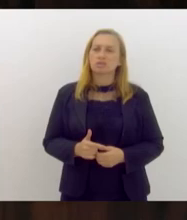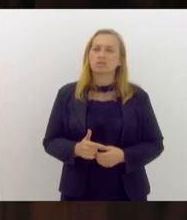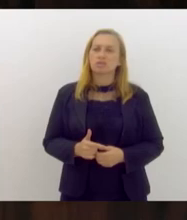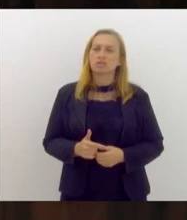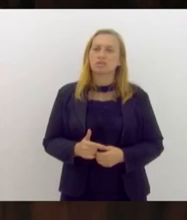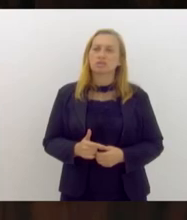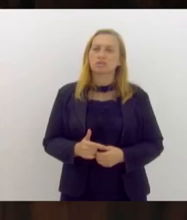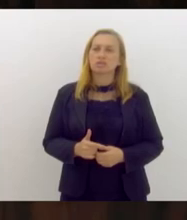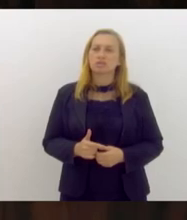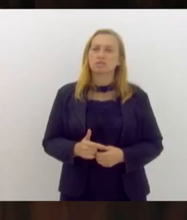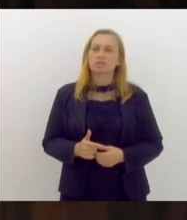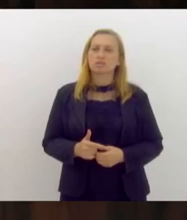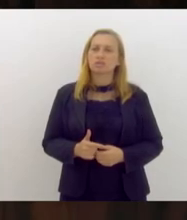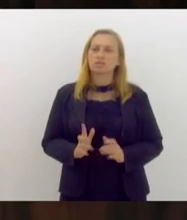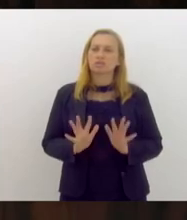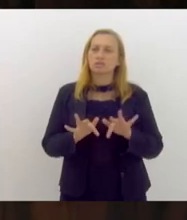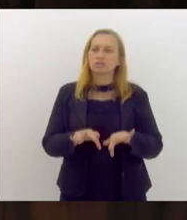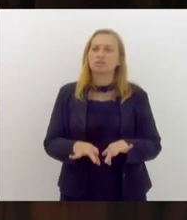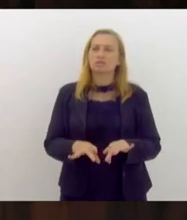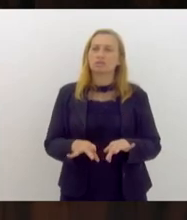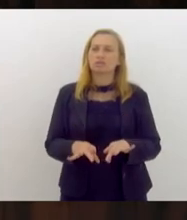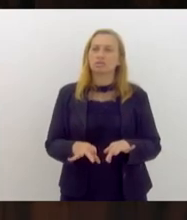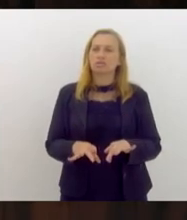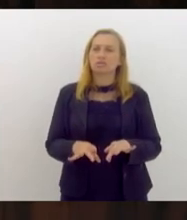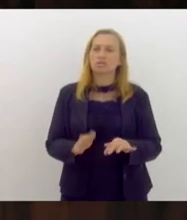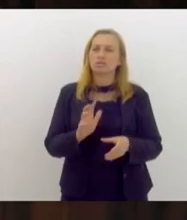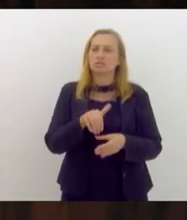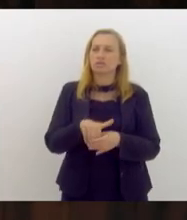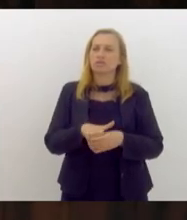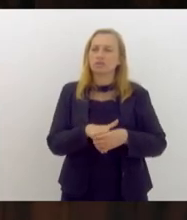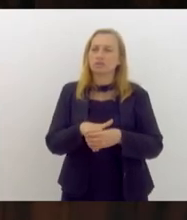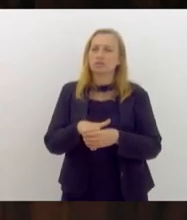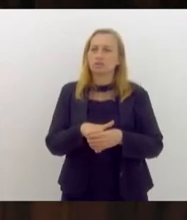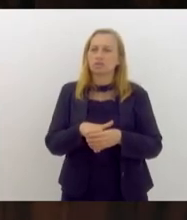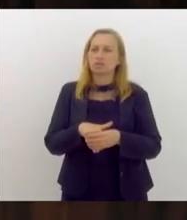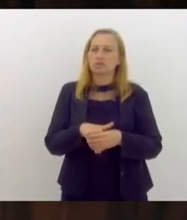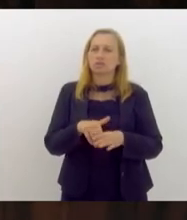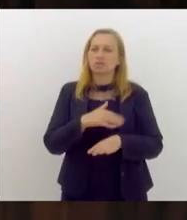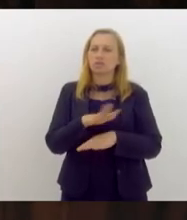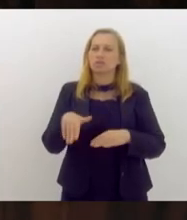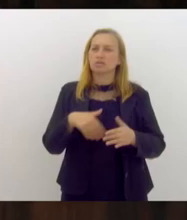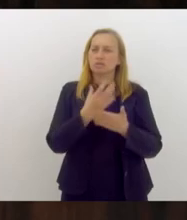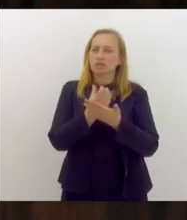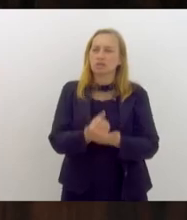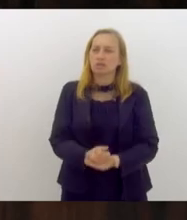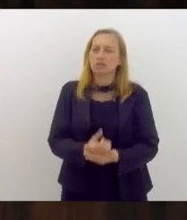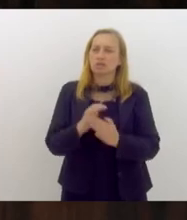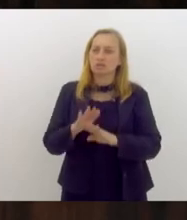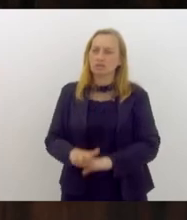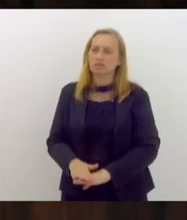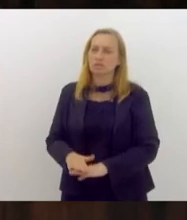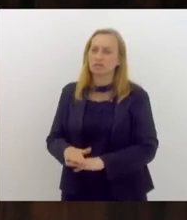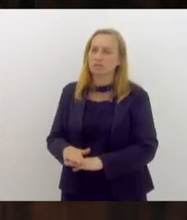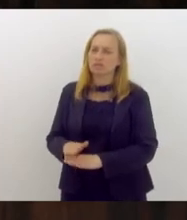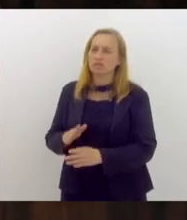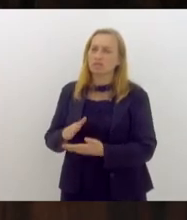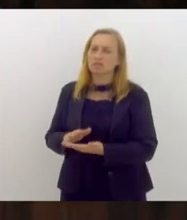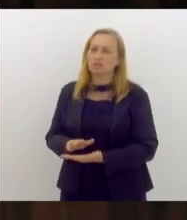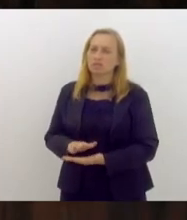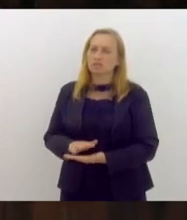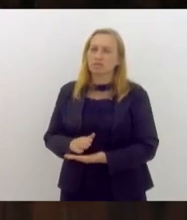Não quero discutir? Encerrada a discussão. Em votação. Senhores que aprovam,